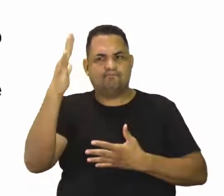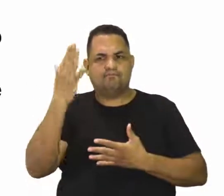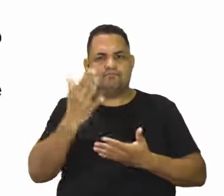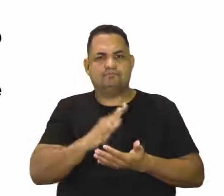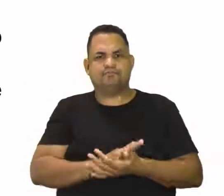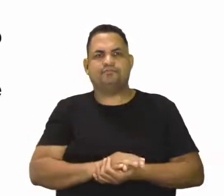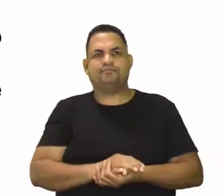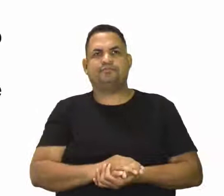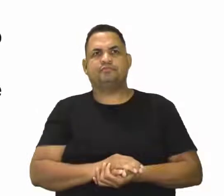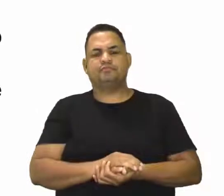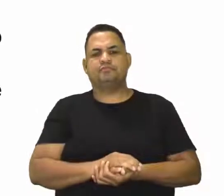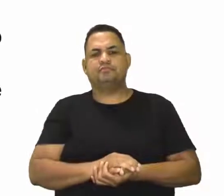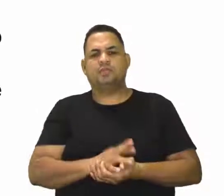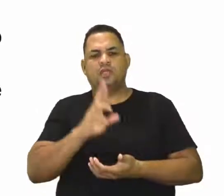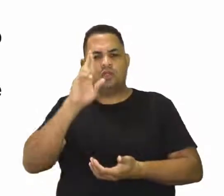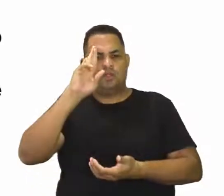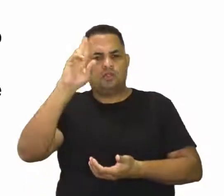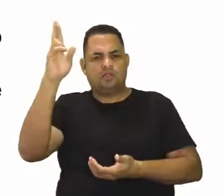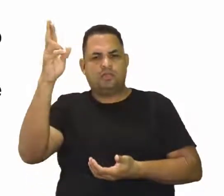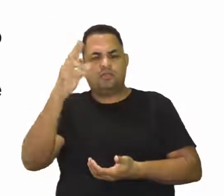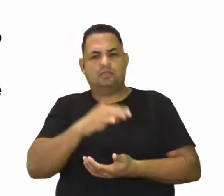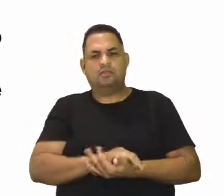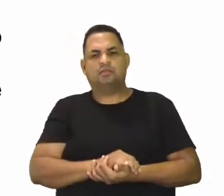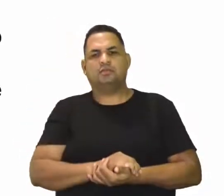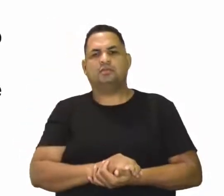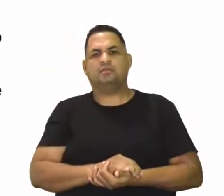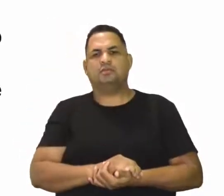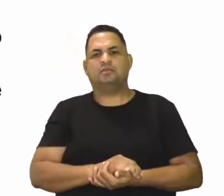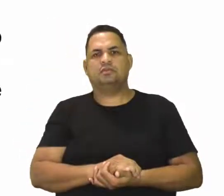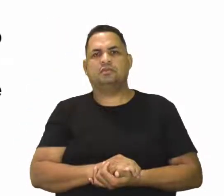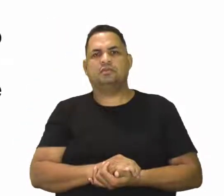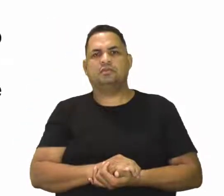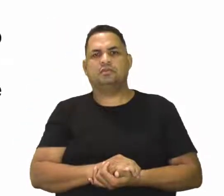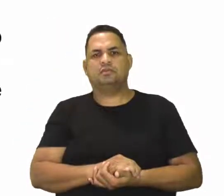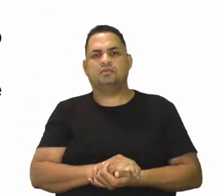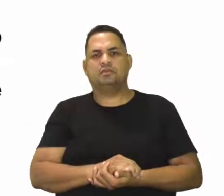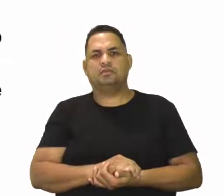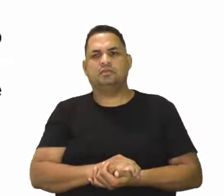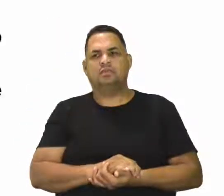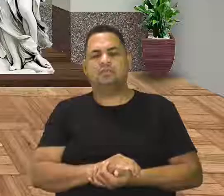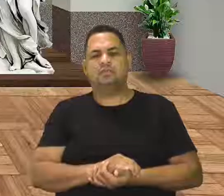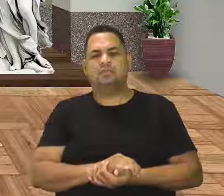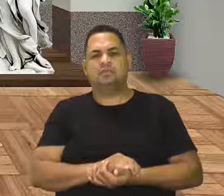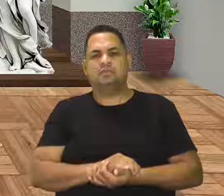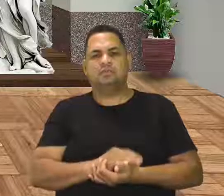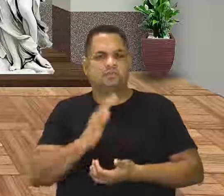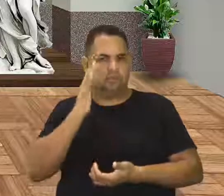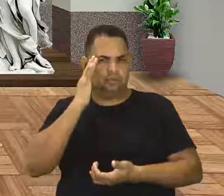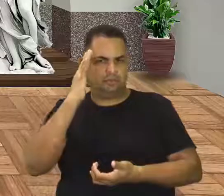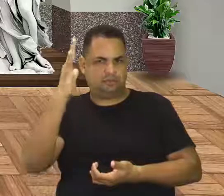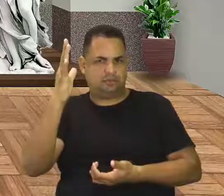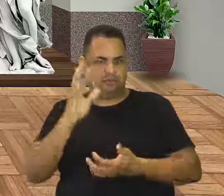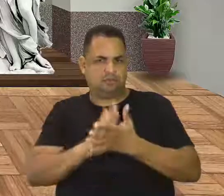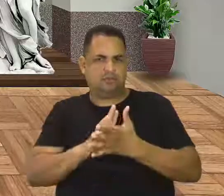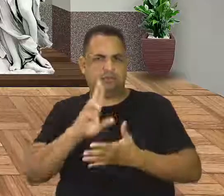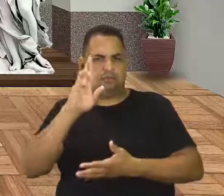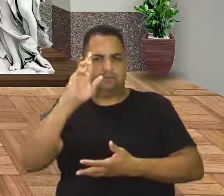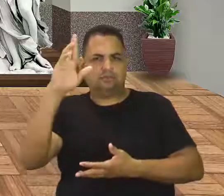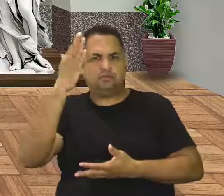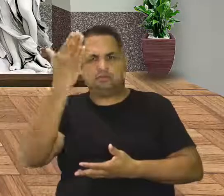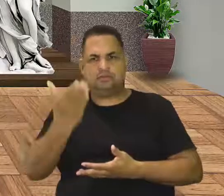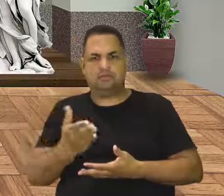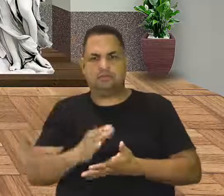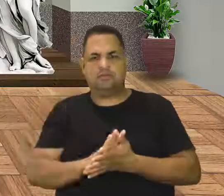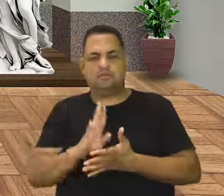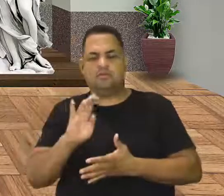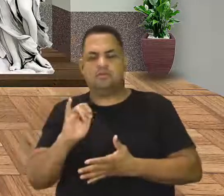o cara o líder como esse bem para mim e nem para mim ou seja imagina o líder como esse